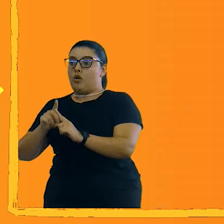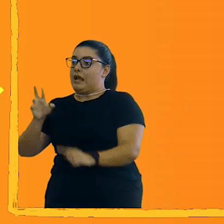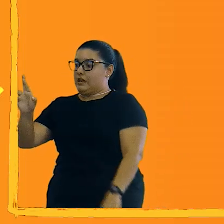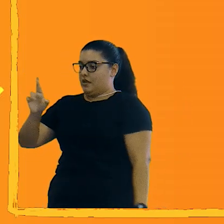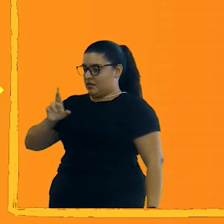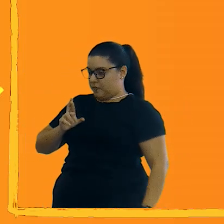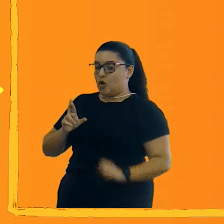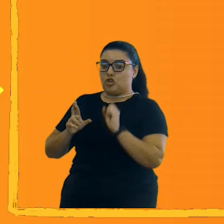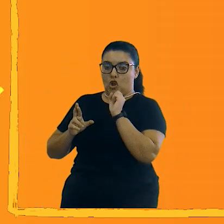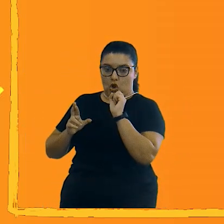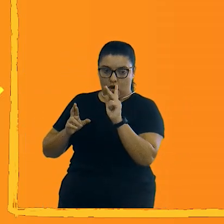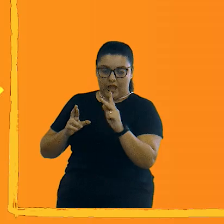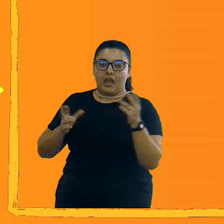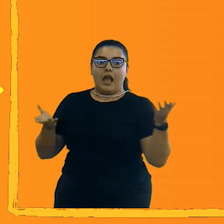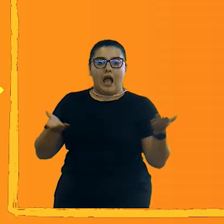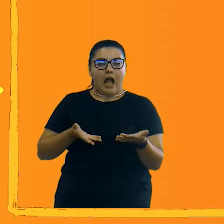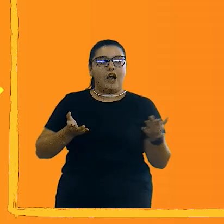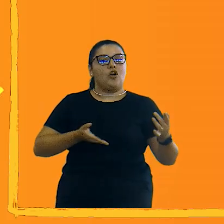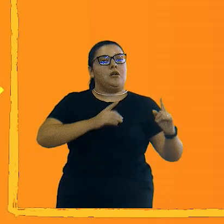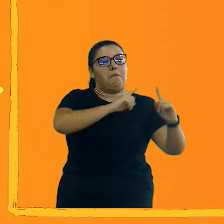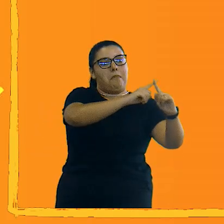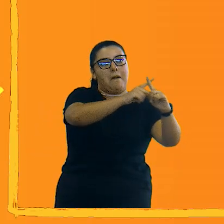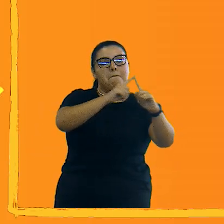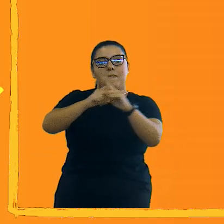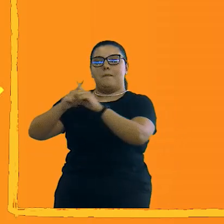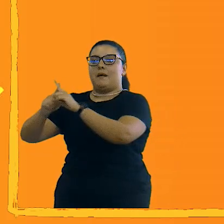6 igual a